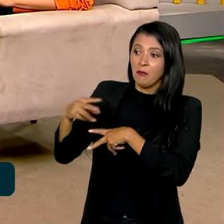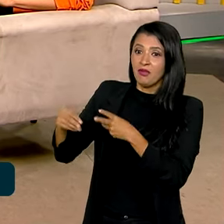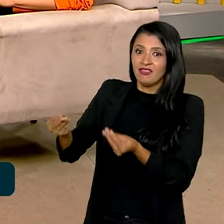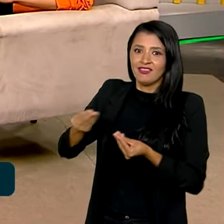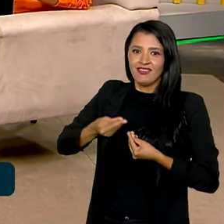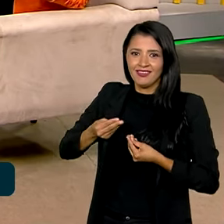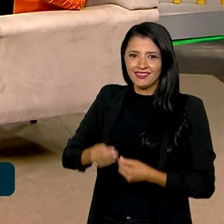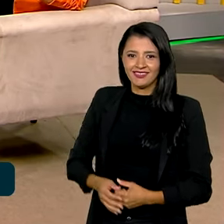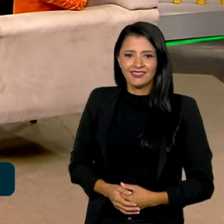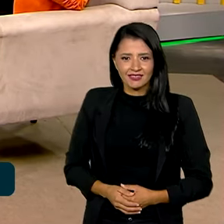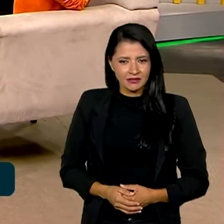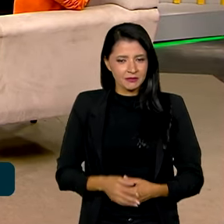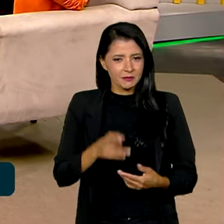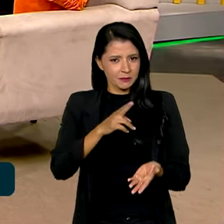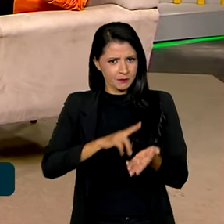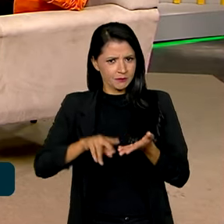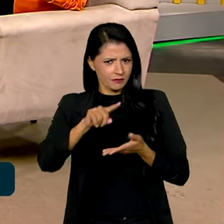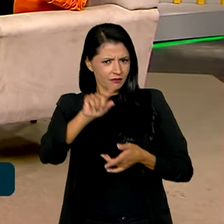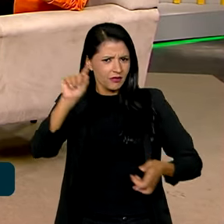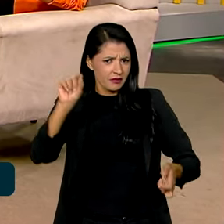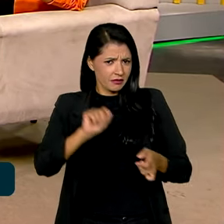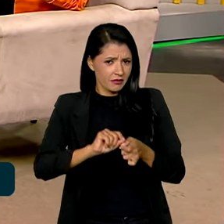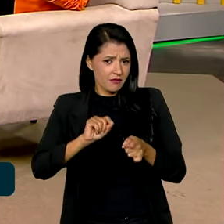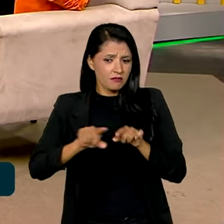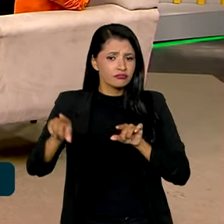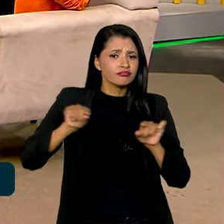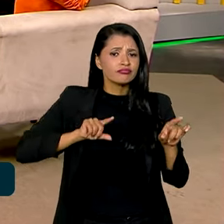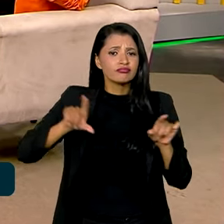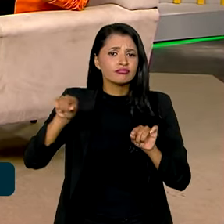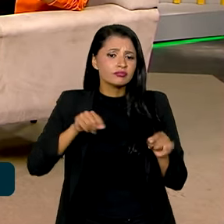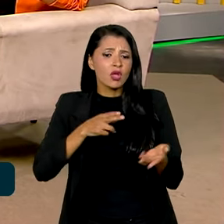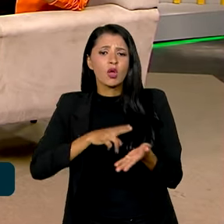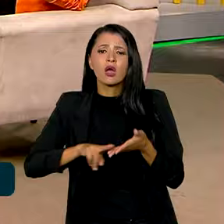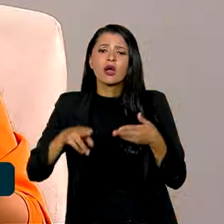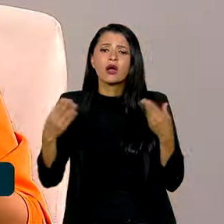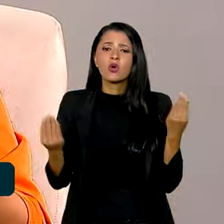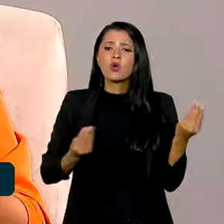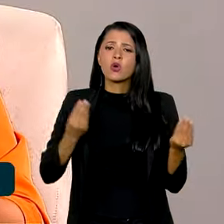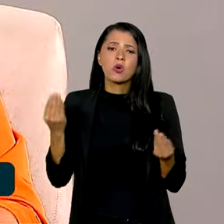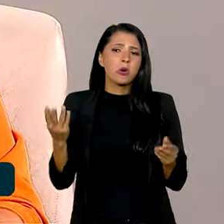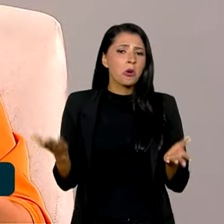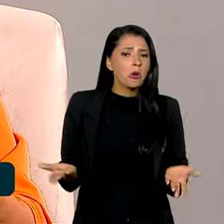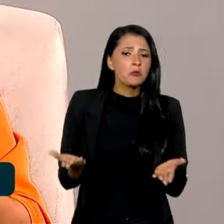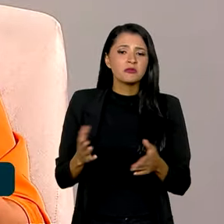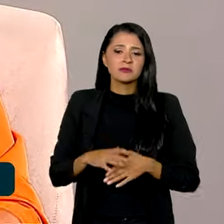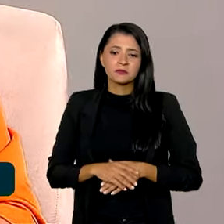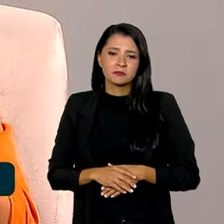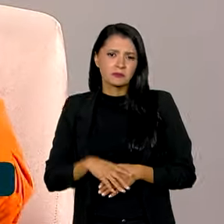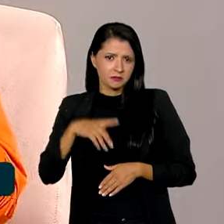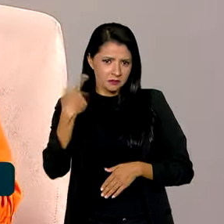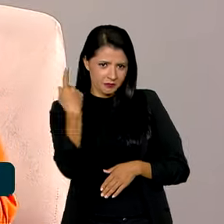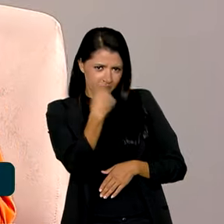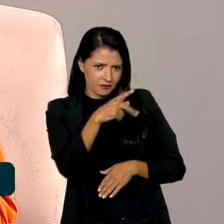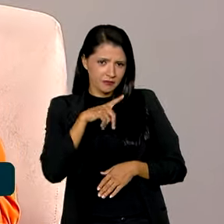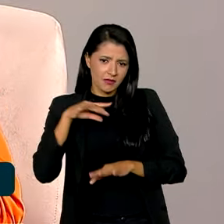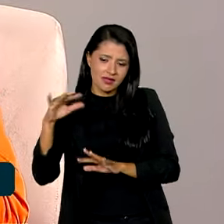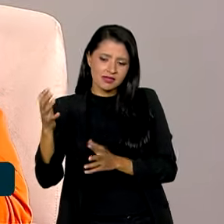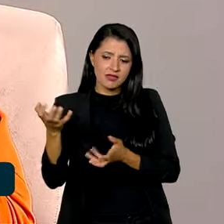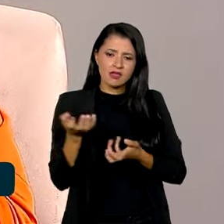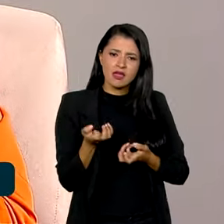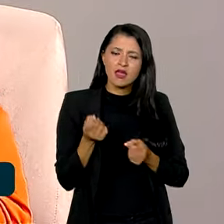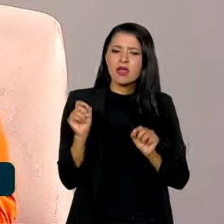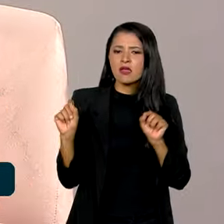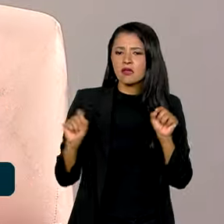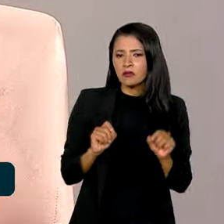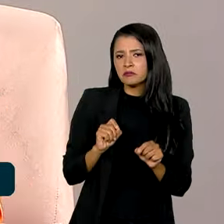presentes. E os Correios fazem uma seleção dessas cartinhas? Como que funciona? Vocês recebem